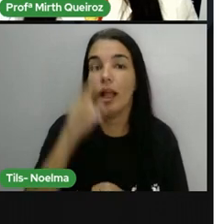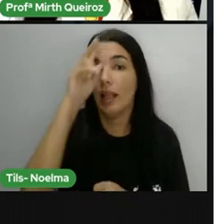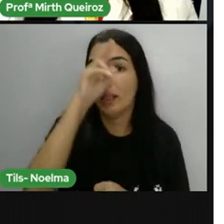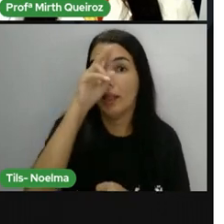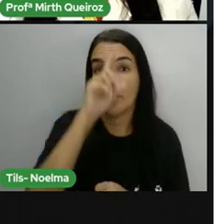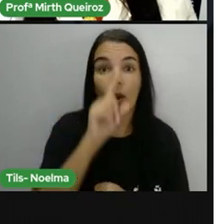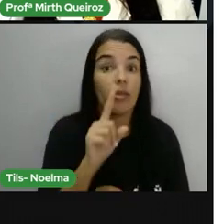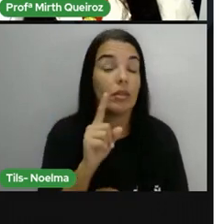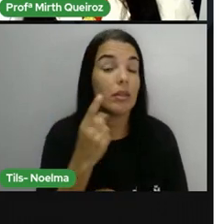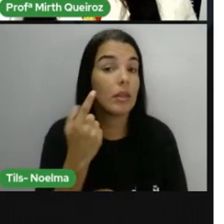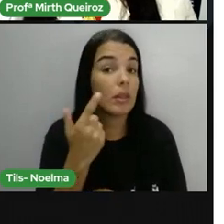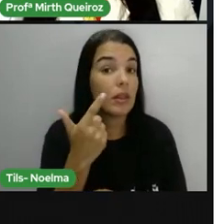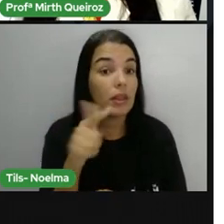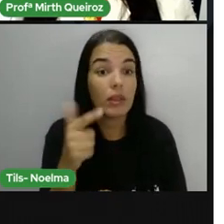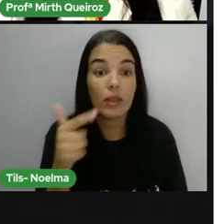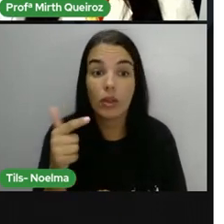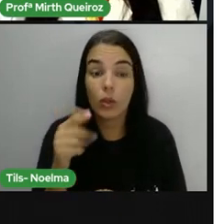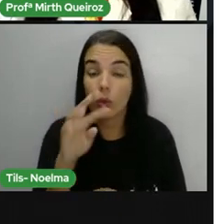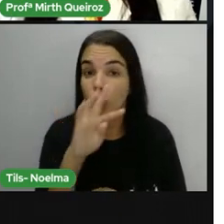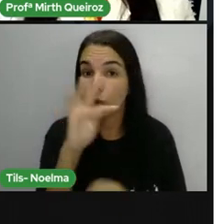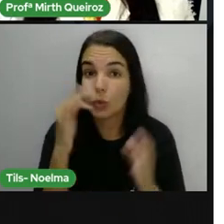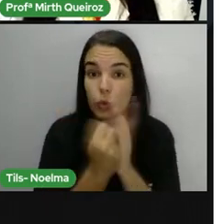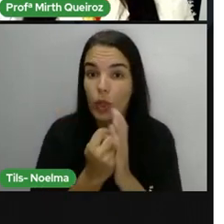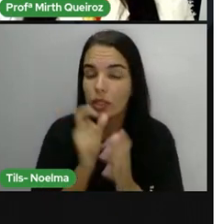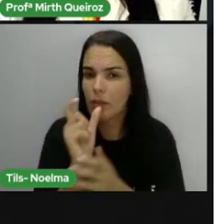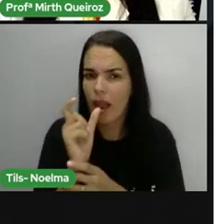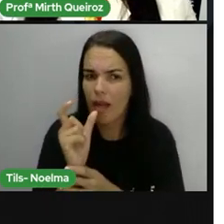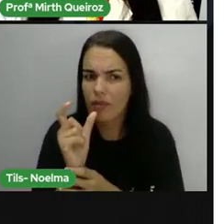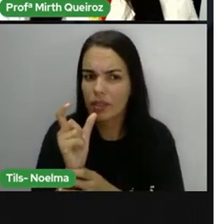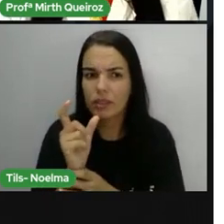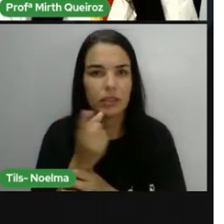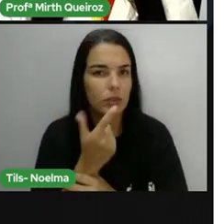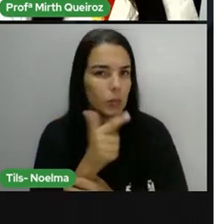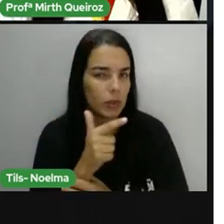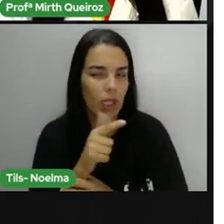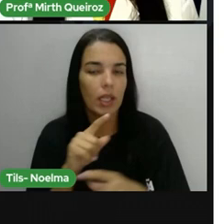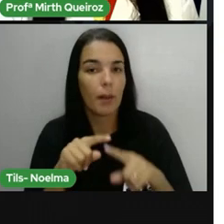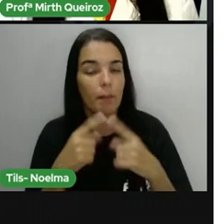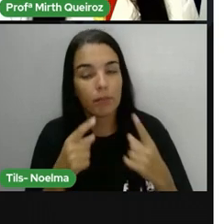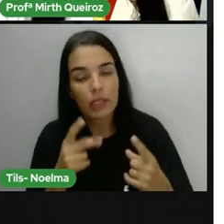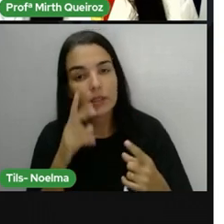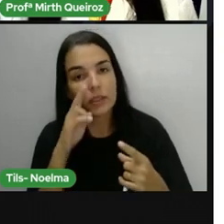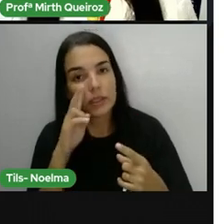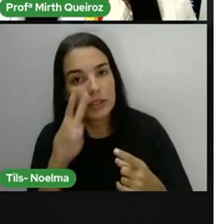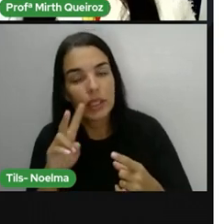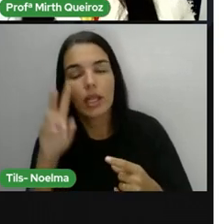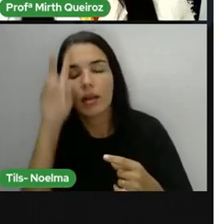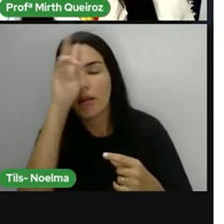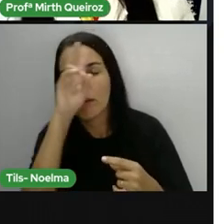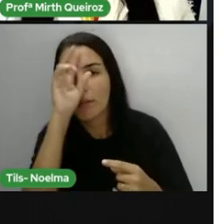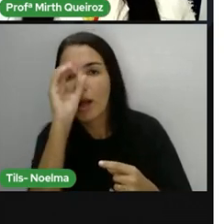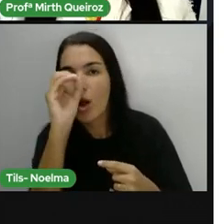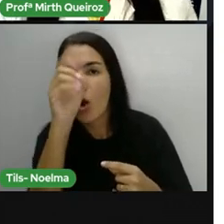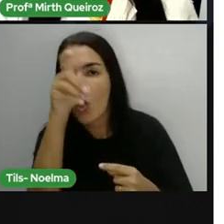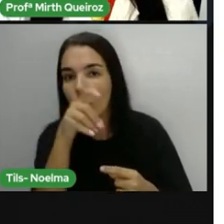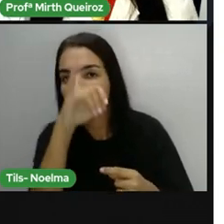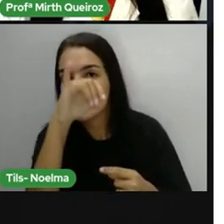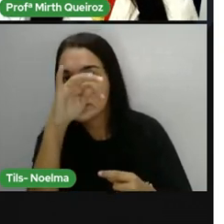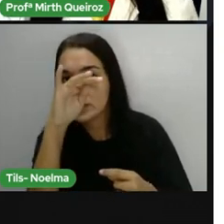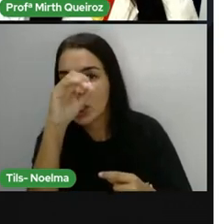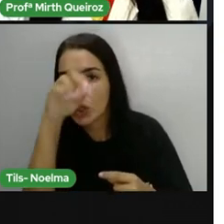Lembrando que nem todas têm acento tônico, mas nós estamos falando de acentuação, né? Como vai ser essa questão da acentuação nessas palavras?